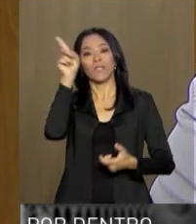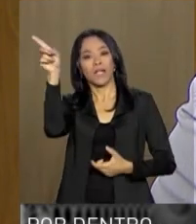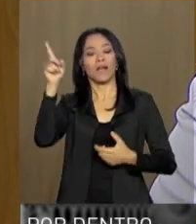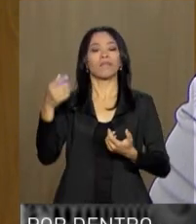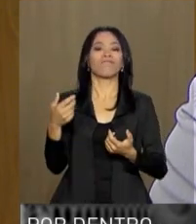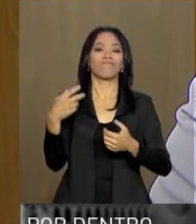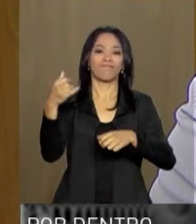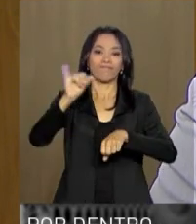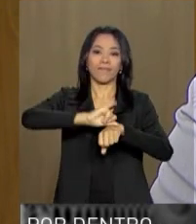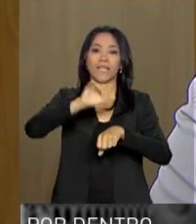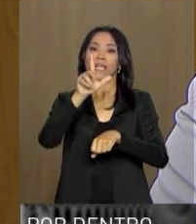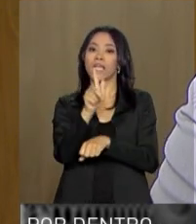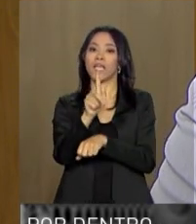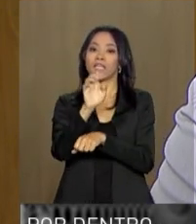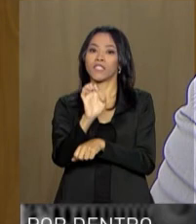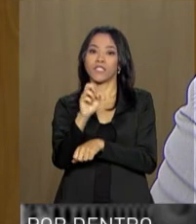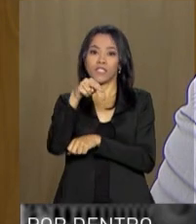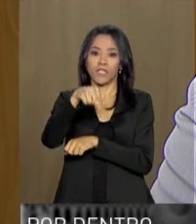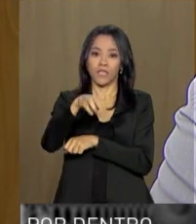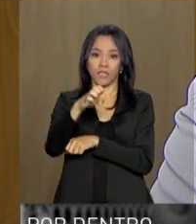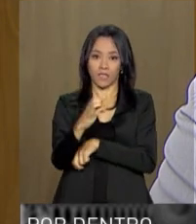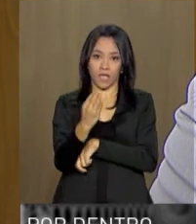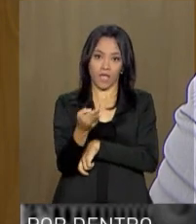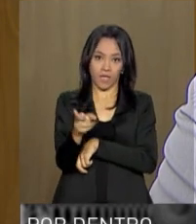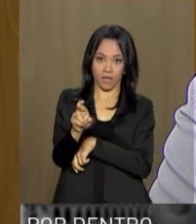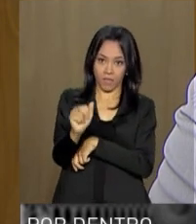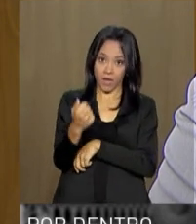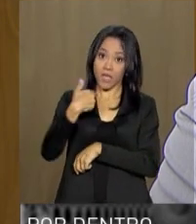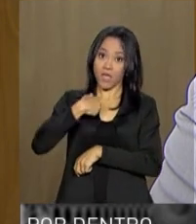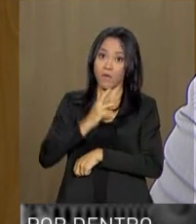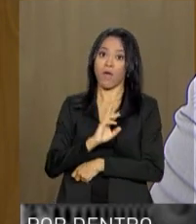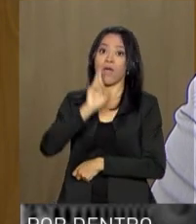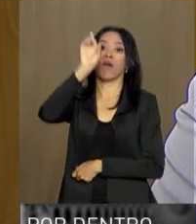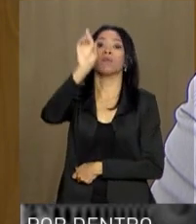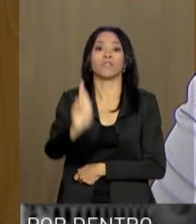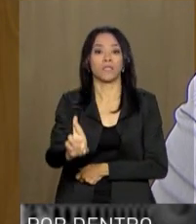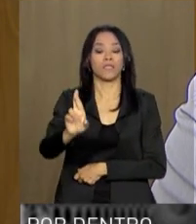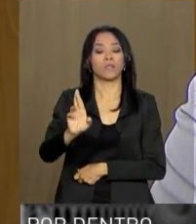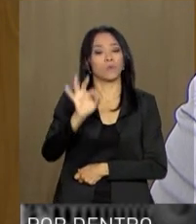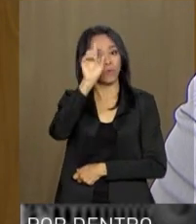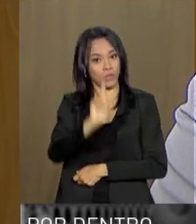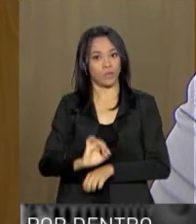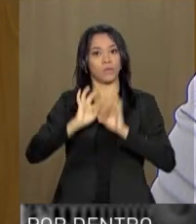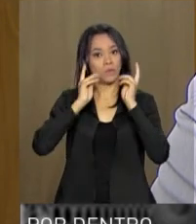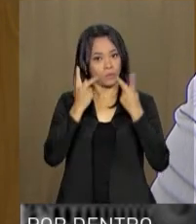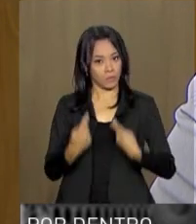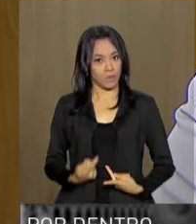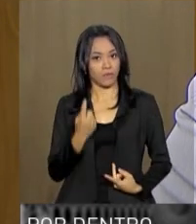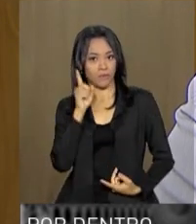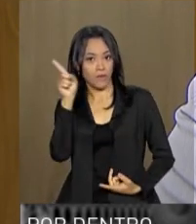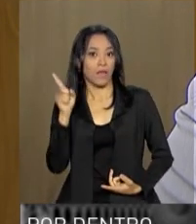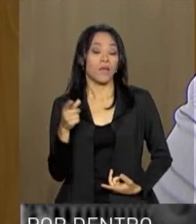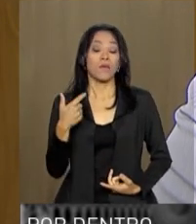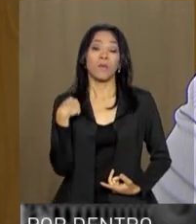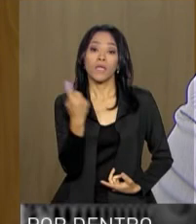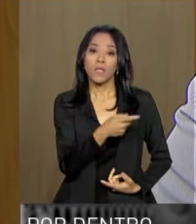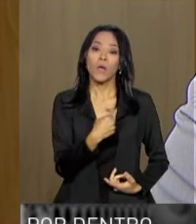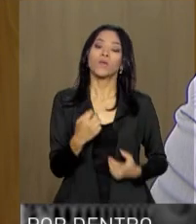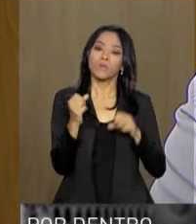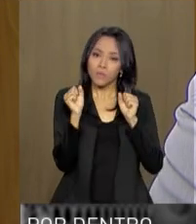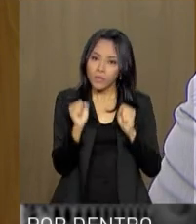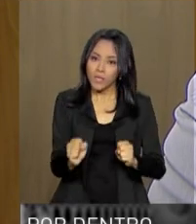o ministério direitos humanos através do ministro gustavo rocha é para que nós pudéssemos ele realmente